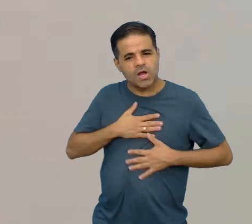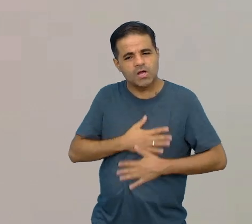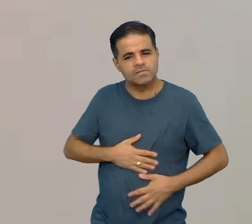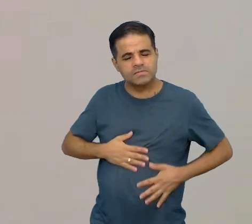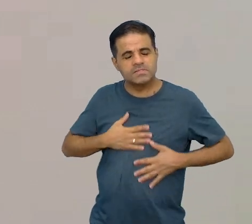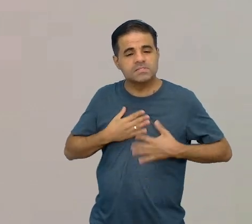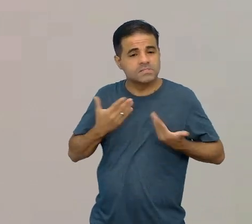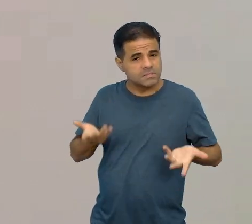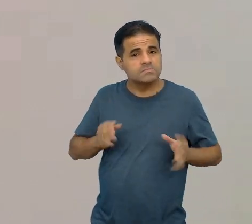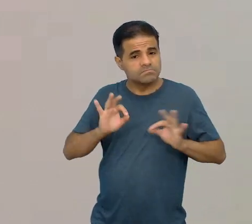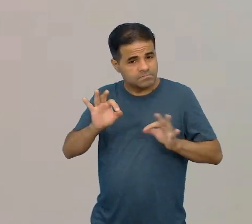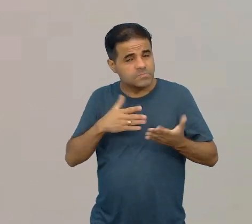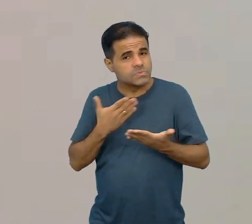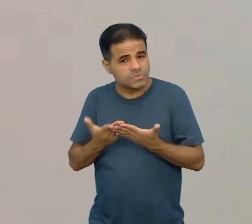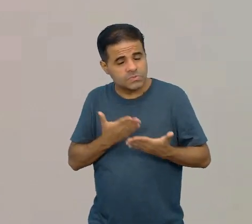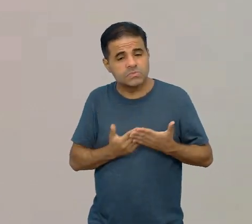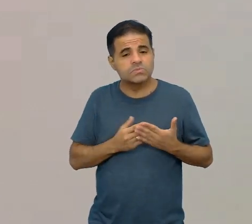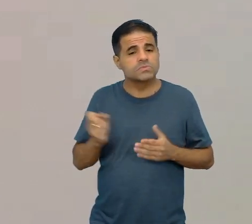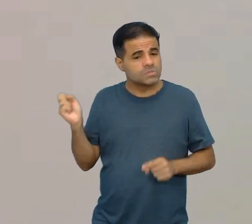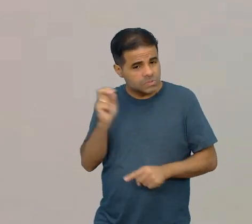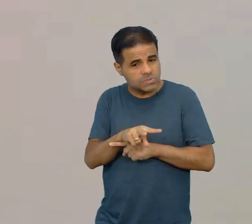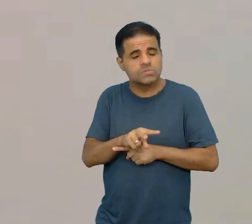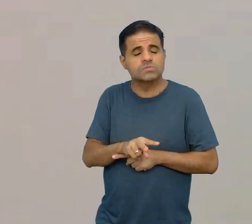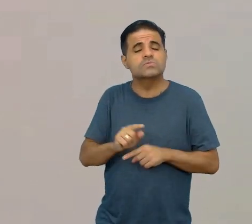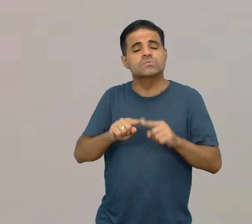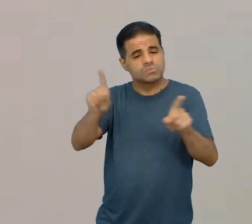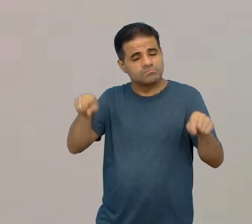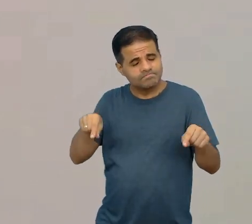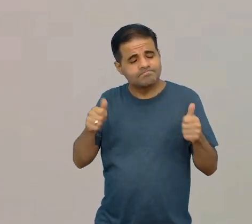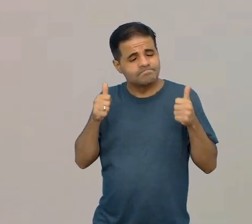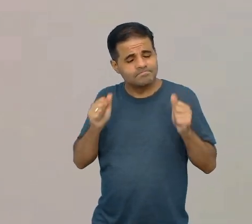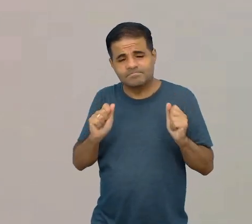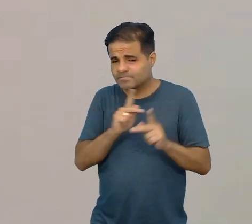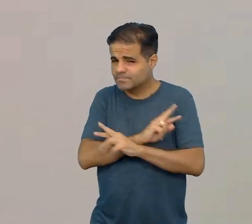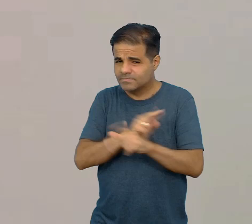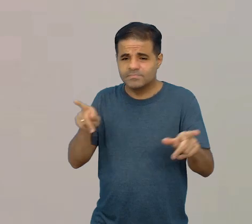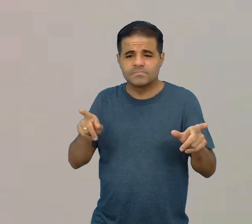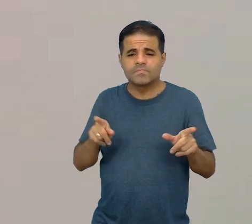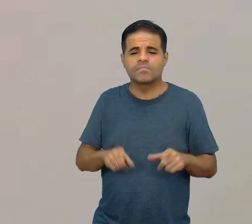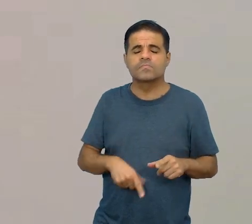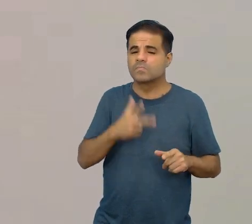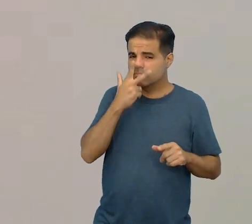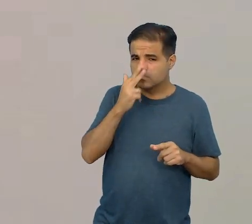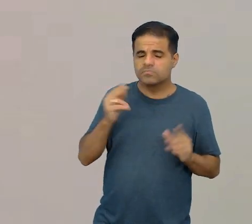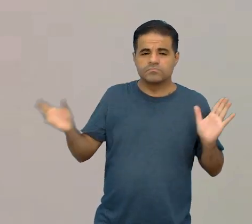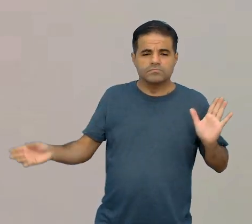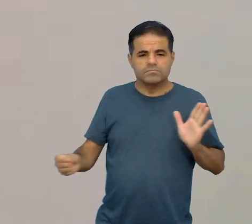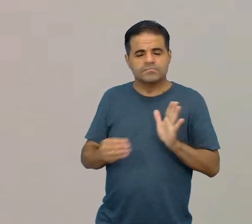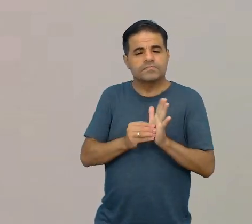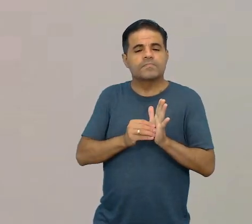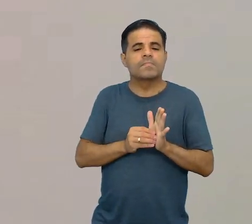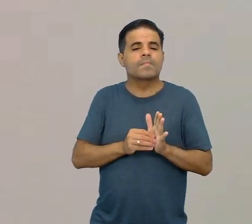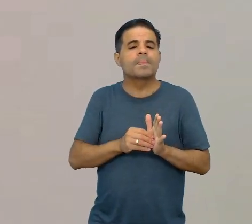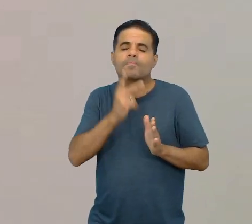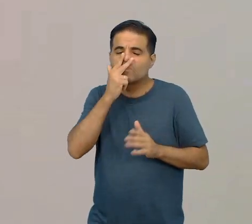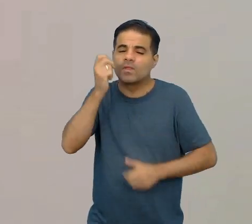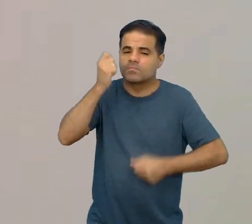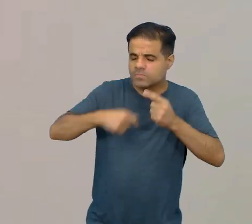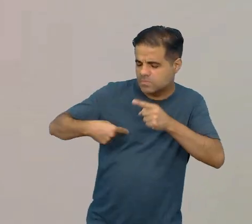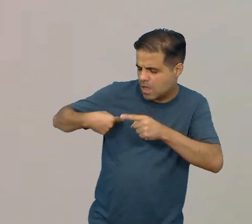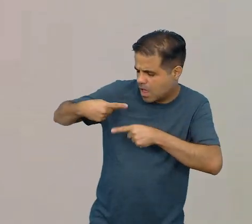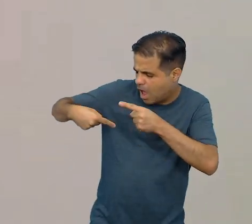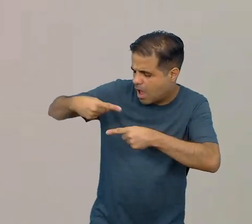faz, e para os estudantes também torna um movimento diferente. Eu acho que a gente fala muito dessa